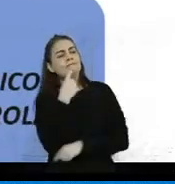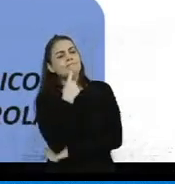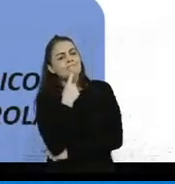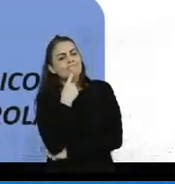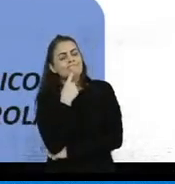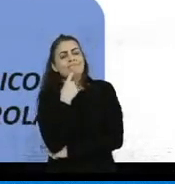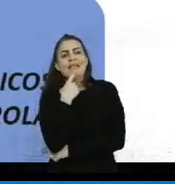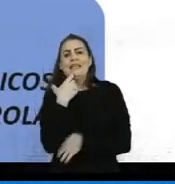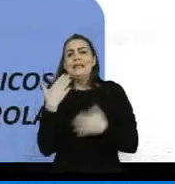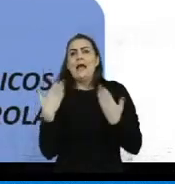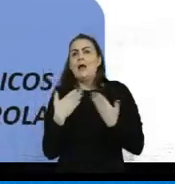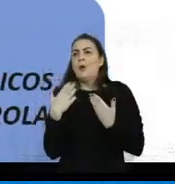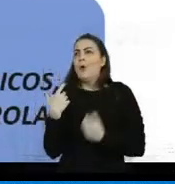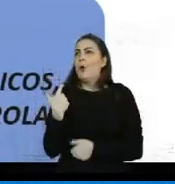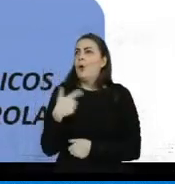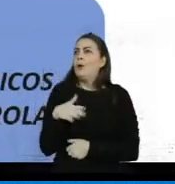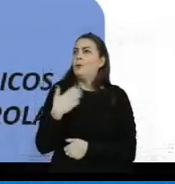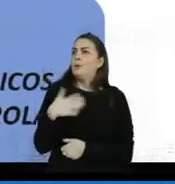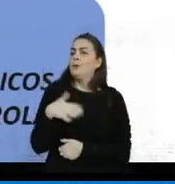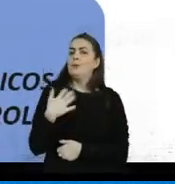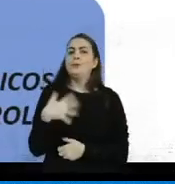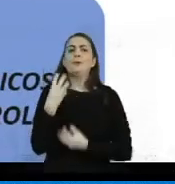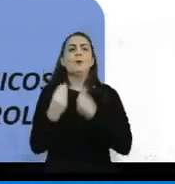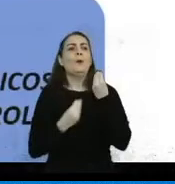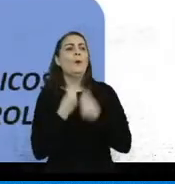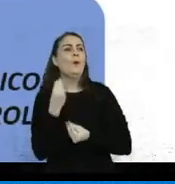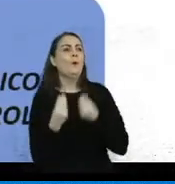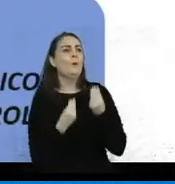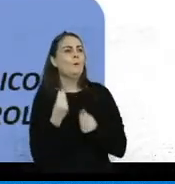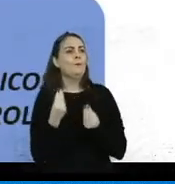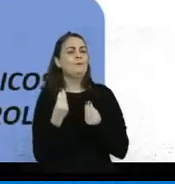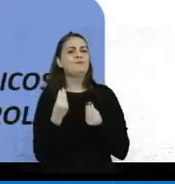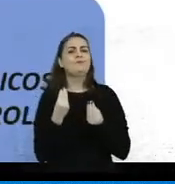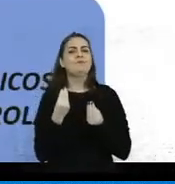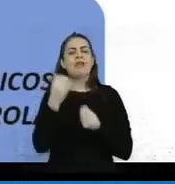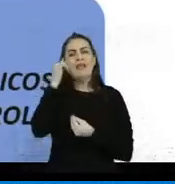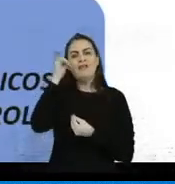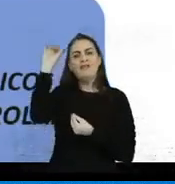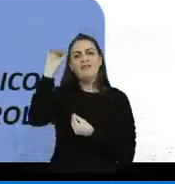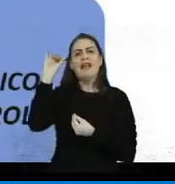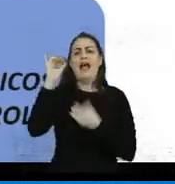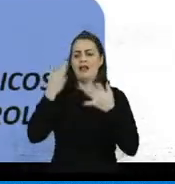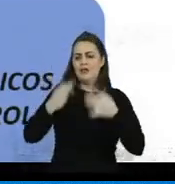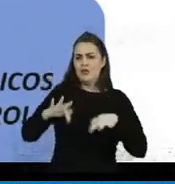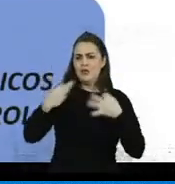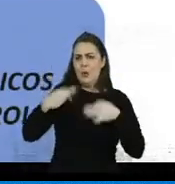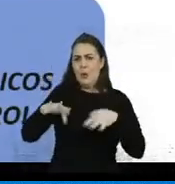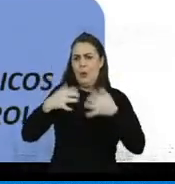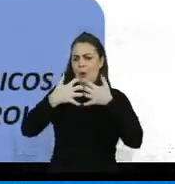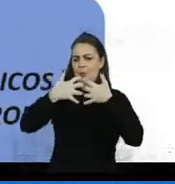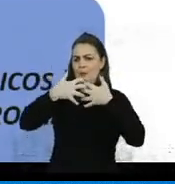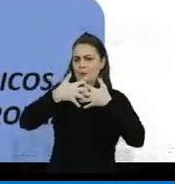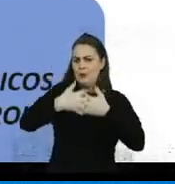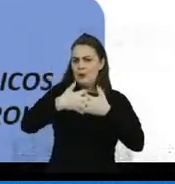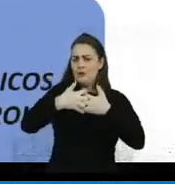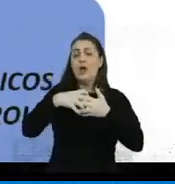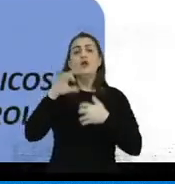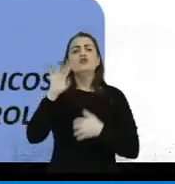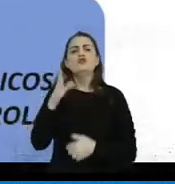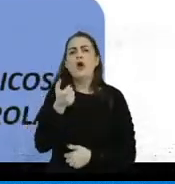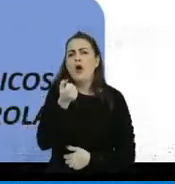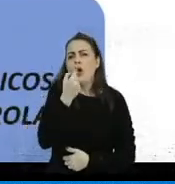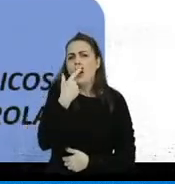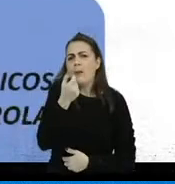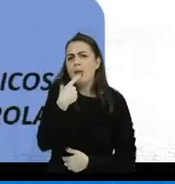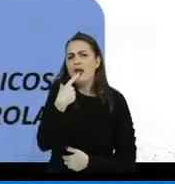um antidepressivo não dá certo. Só tomando um medicamento e vida que segue não dá certo. Raríssimas as